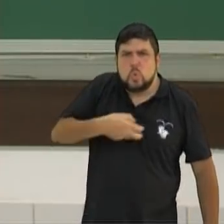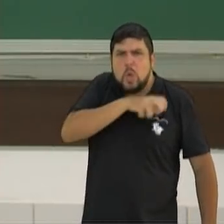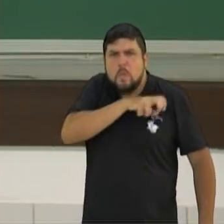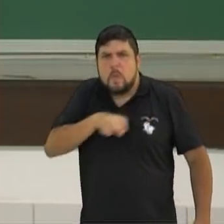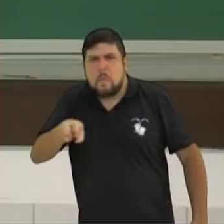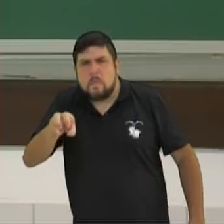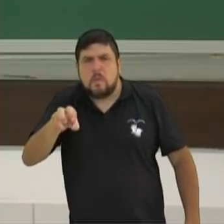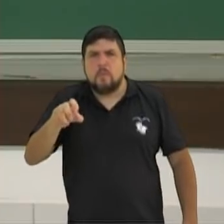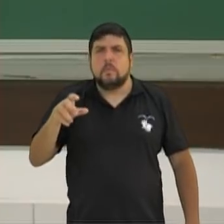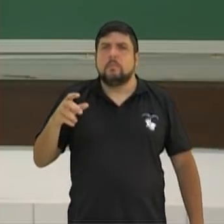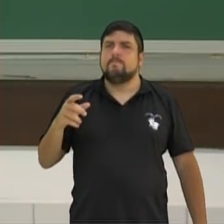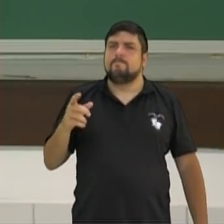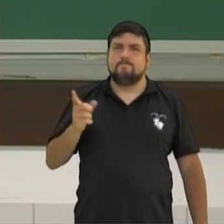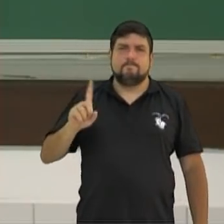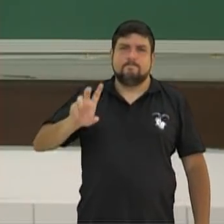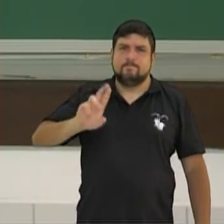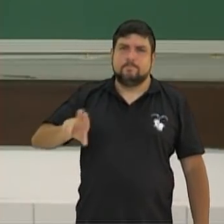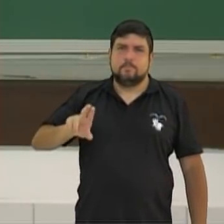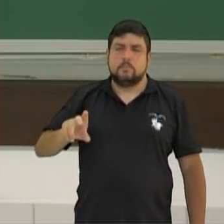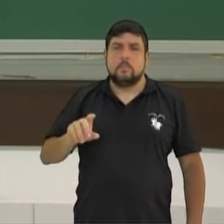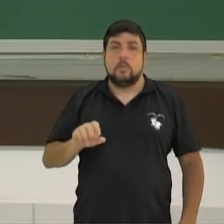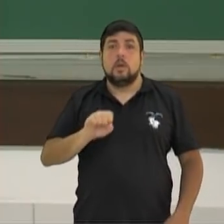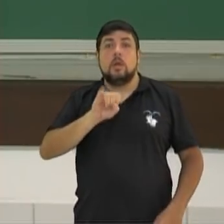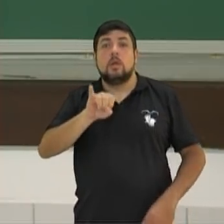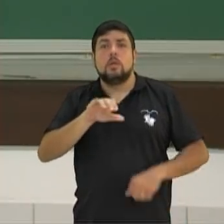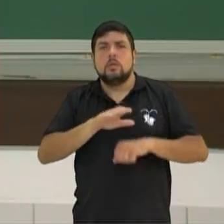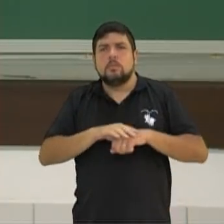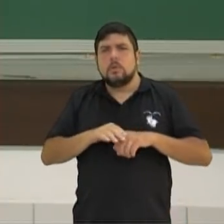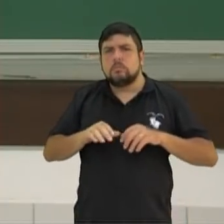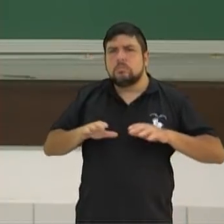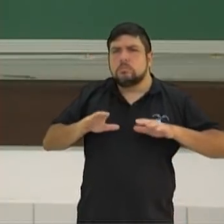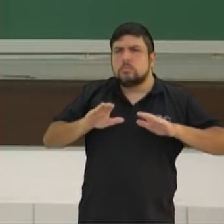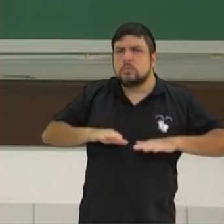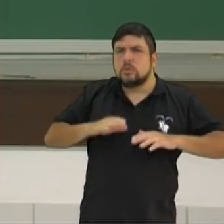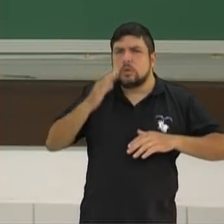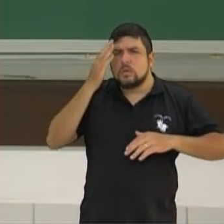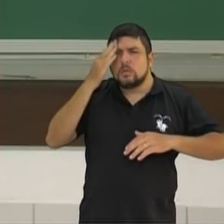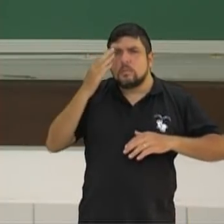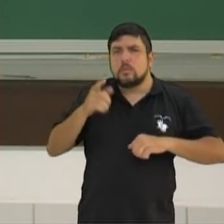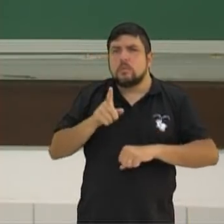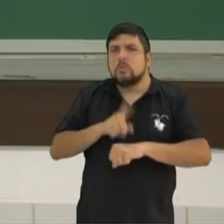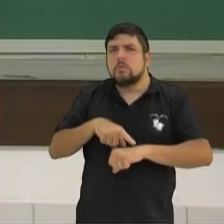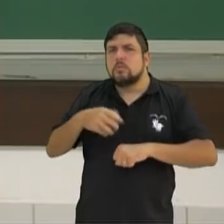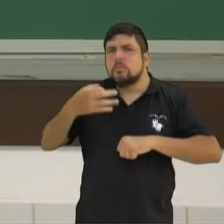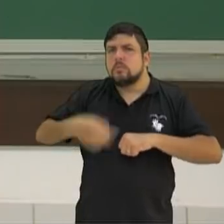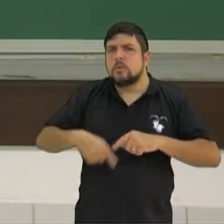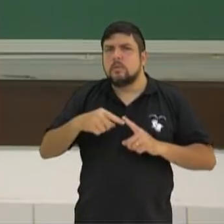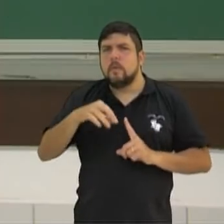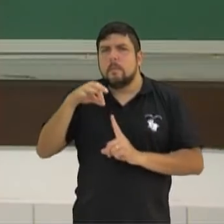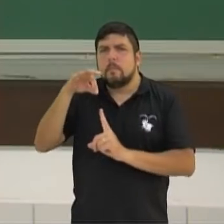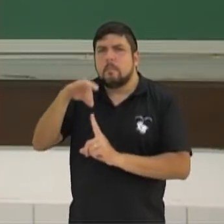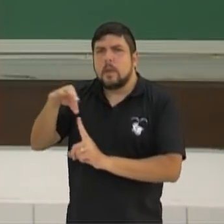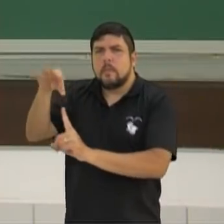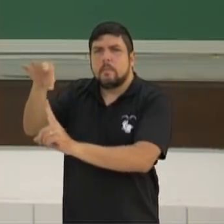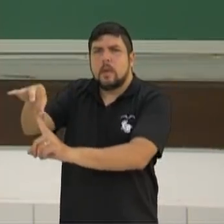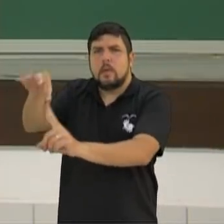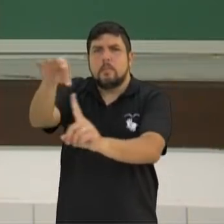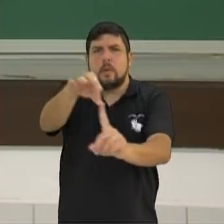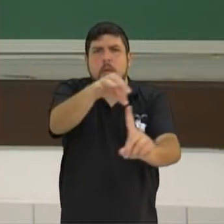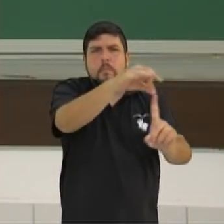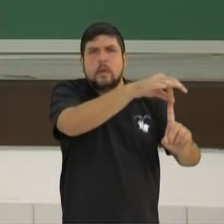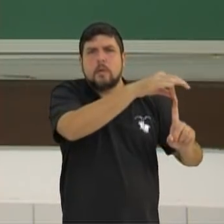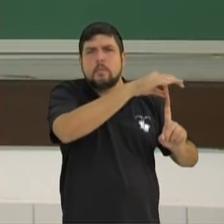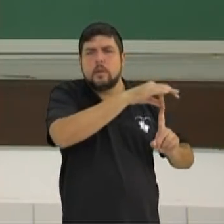vai vencer quem for mais regular, quem alcançar os pontos naquele